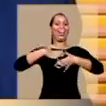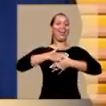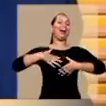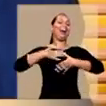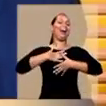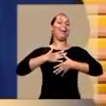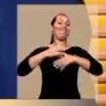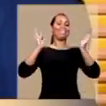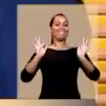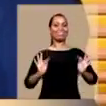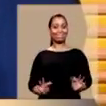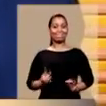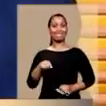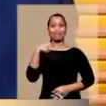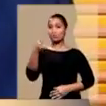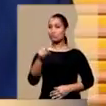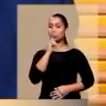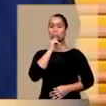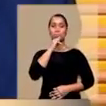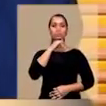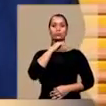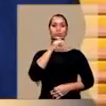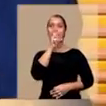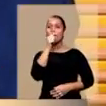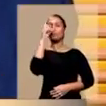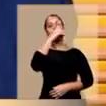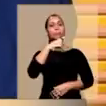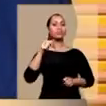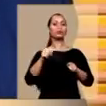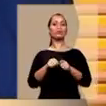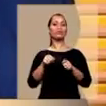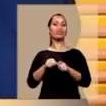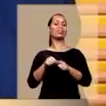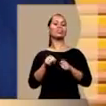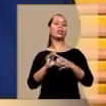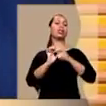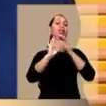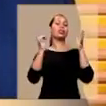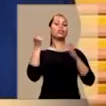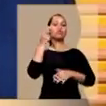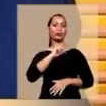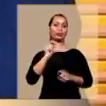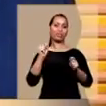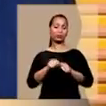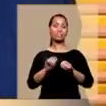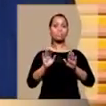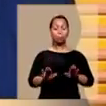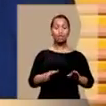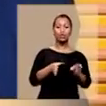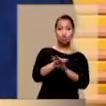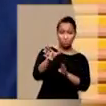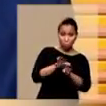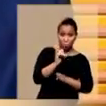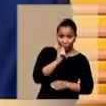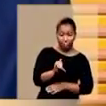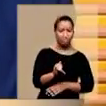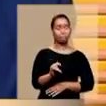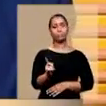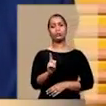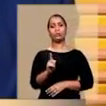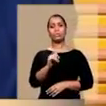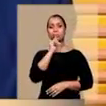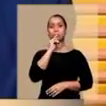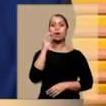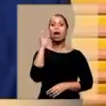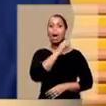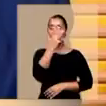prazer, que se for para fazer depois do horário, ou sábado e domingo, a gente acaba conseguindo fazer isso. Mas o que eu recomendo é assim, não faça